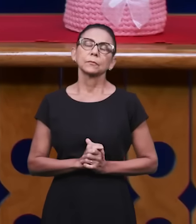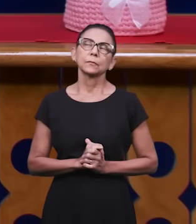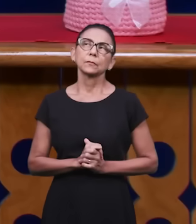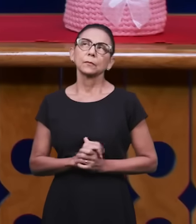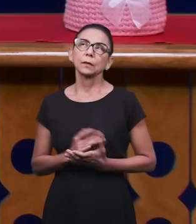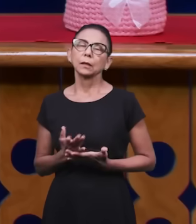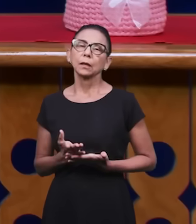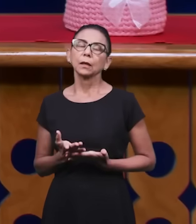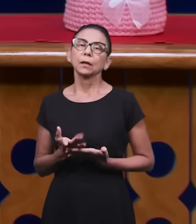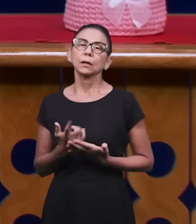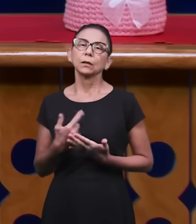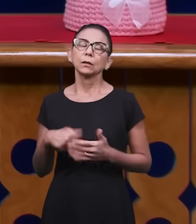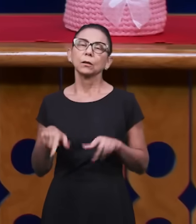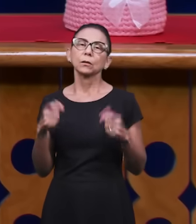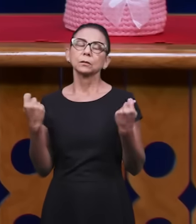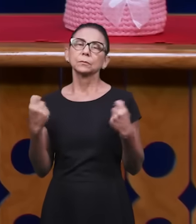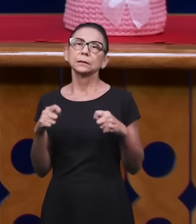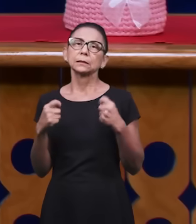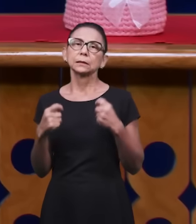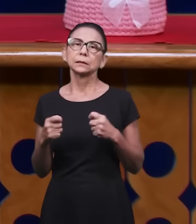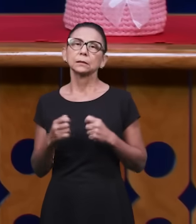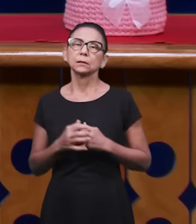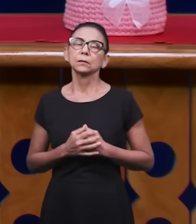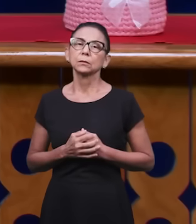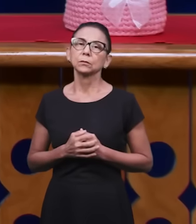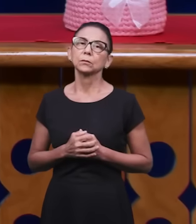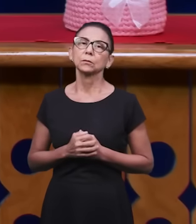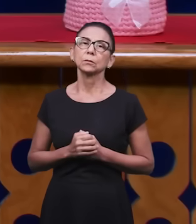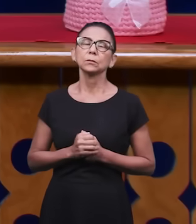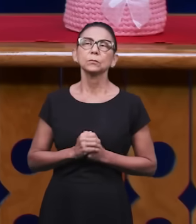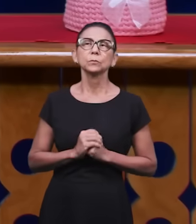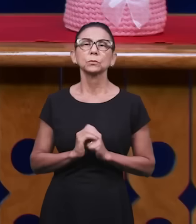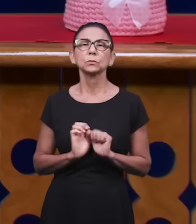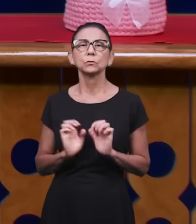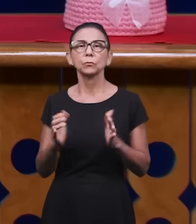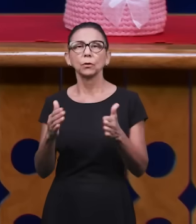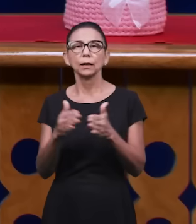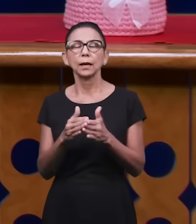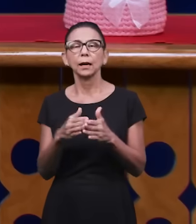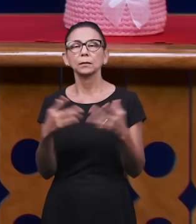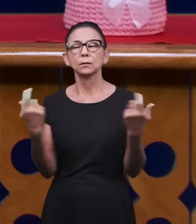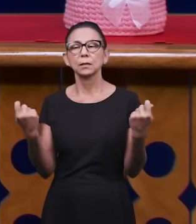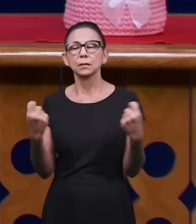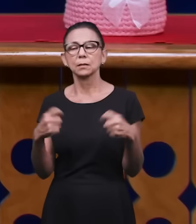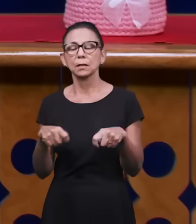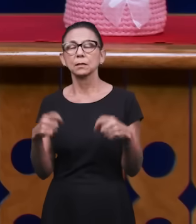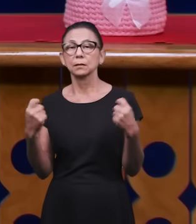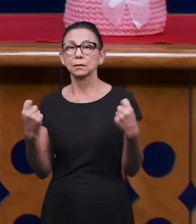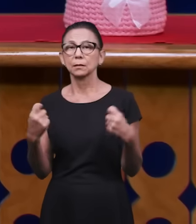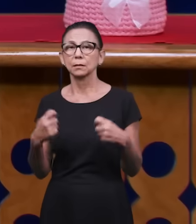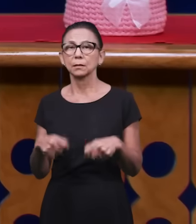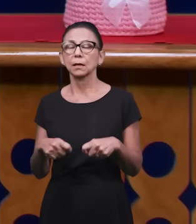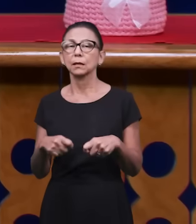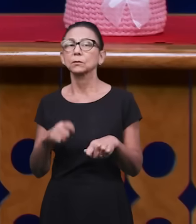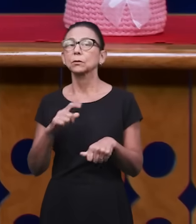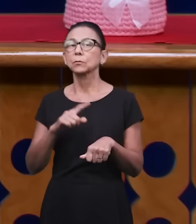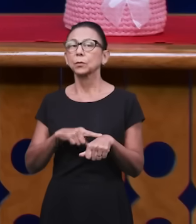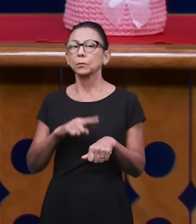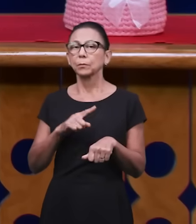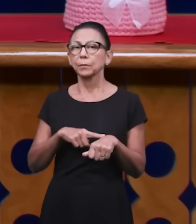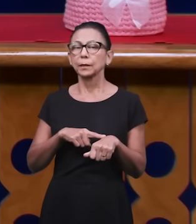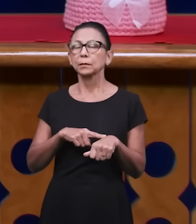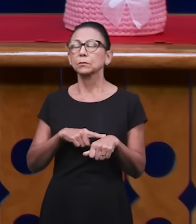atenção em função das nossas necessidades para o momento de pedir ao Pai